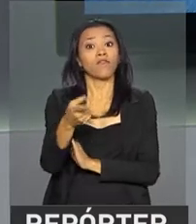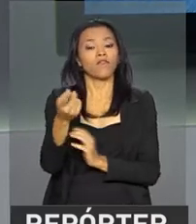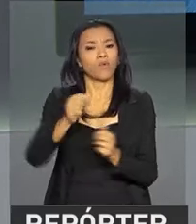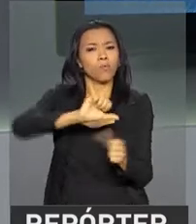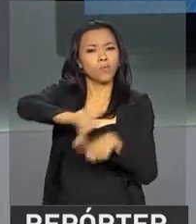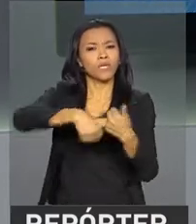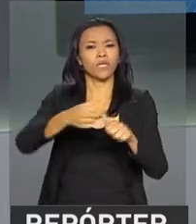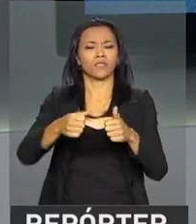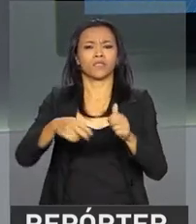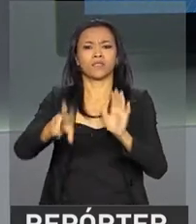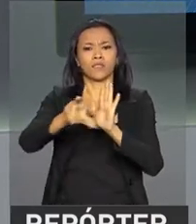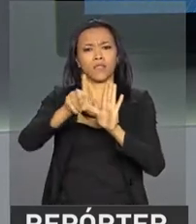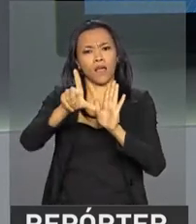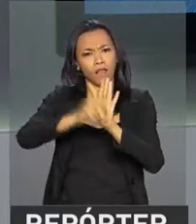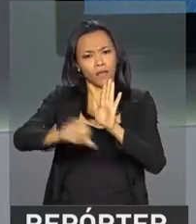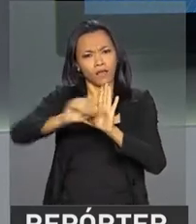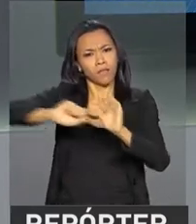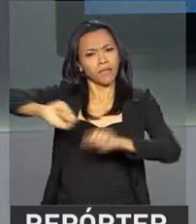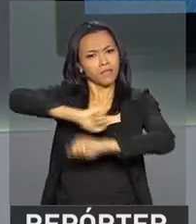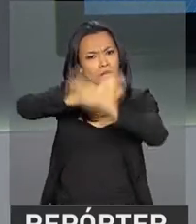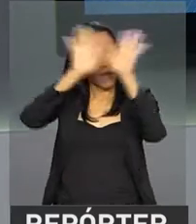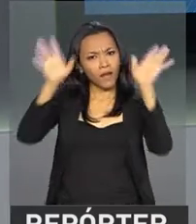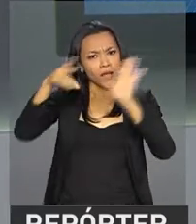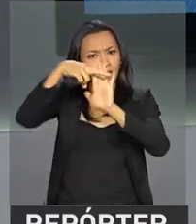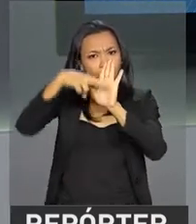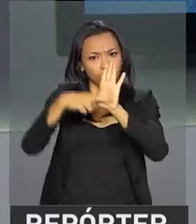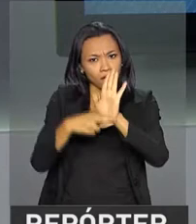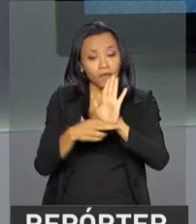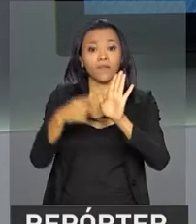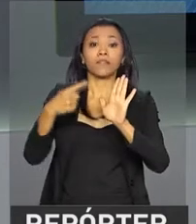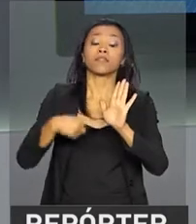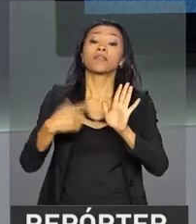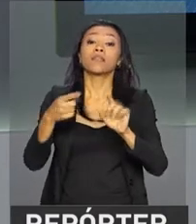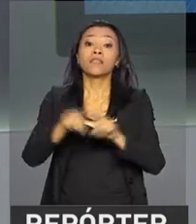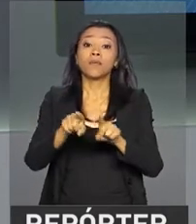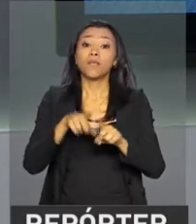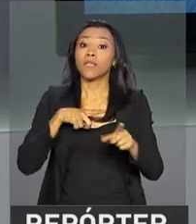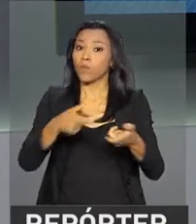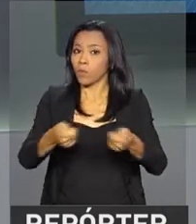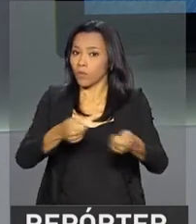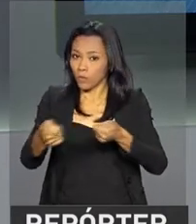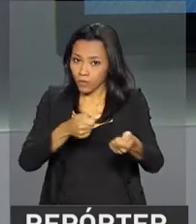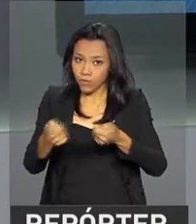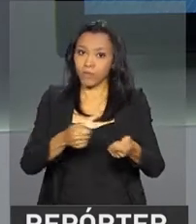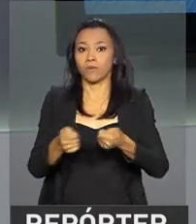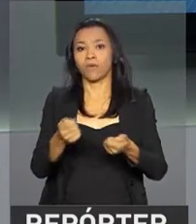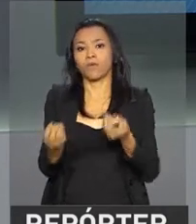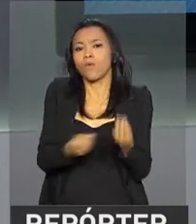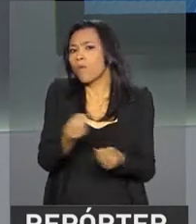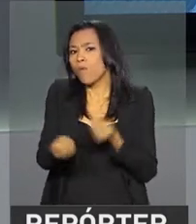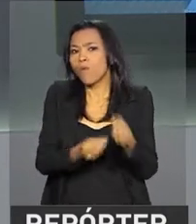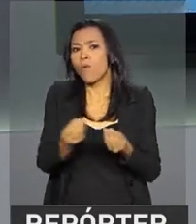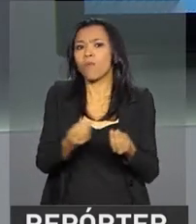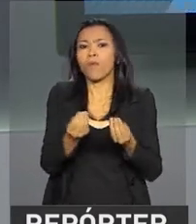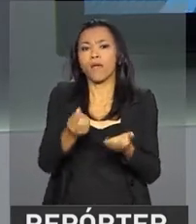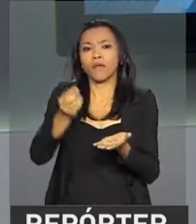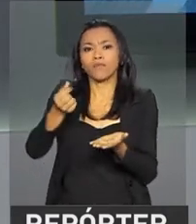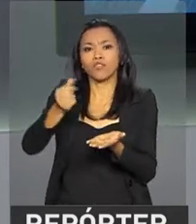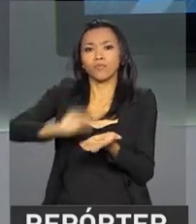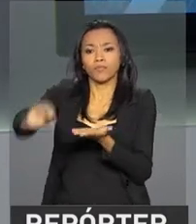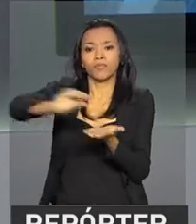lei para deixar as regras mais claras e menos burocráticas e com controle mais eficiente nos processos de patrocínios a projetos